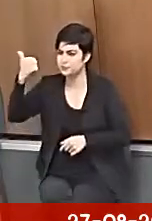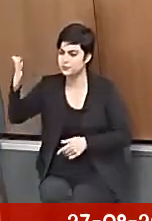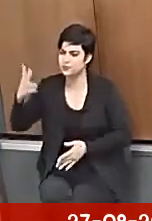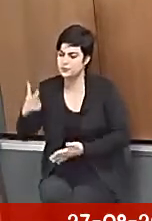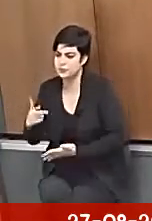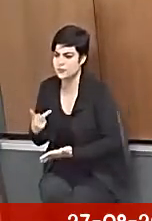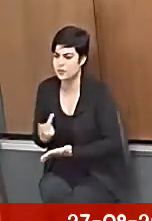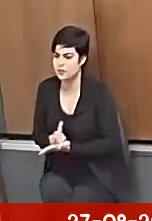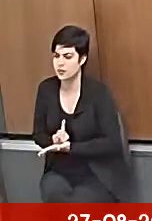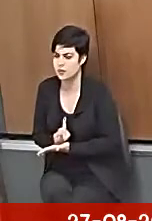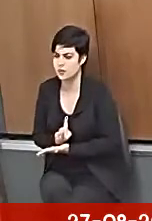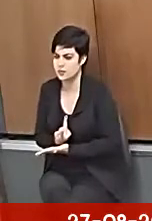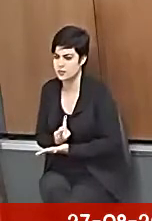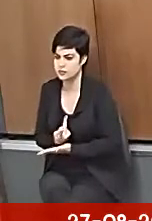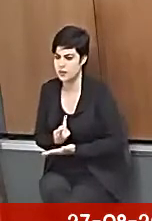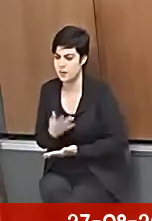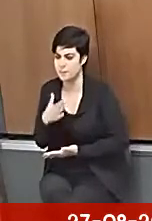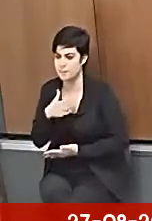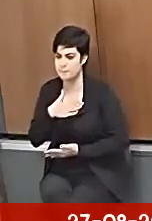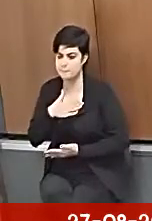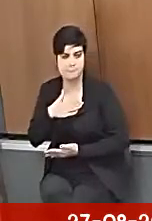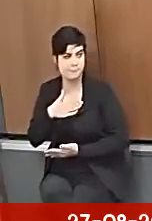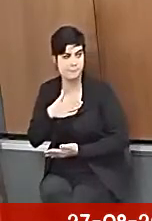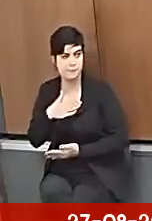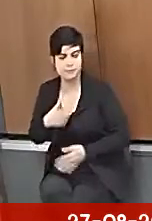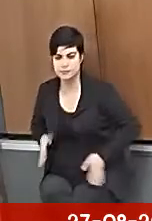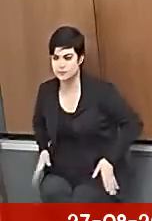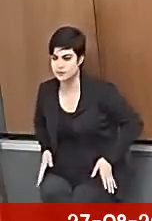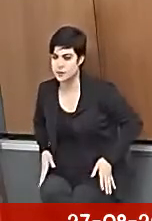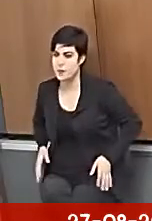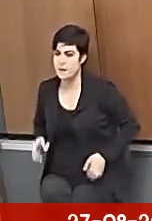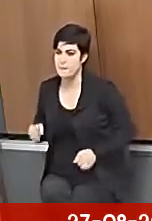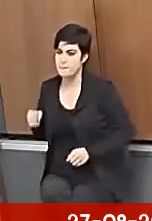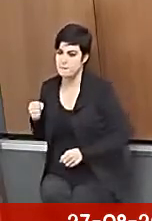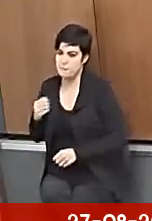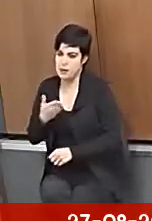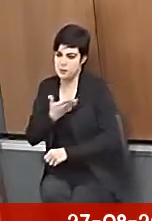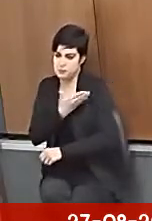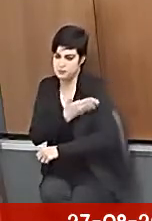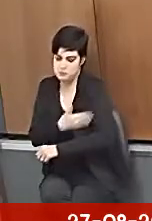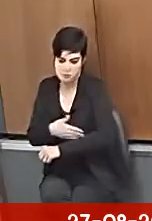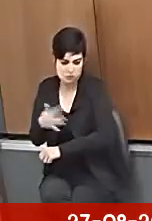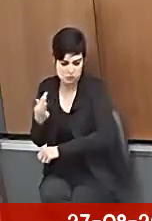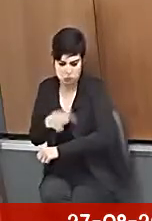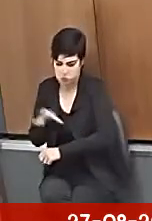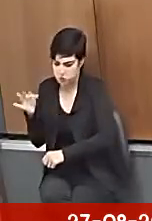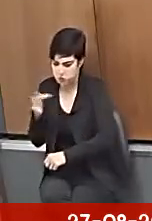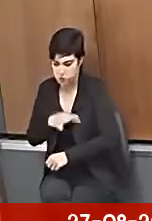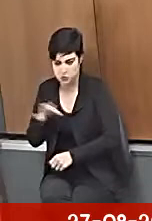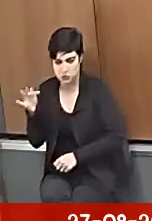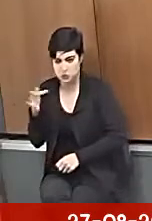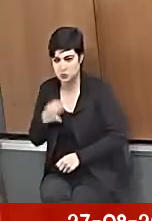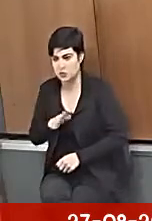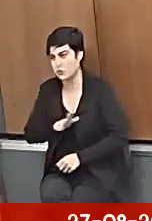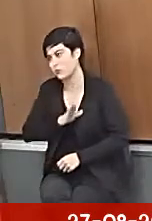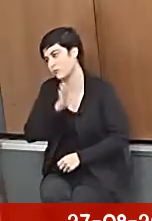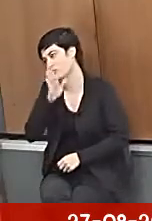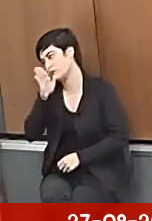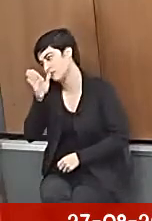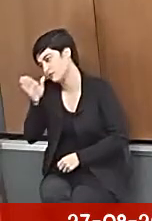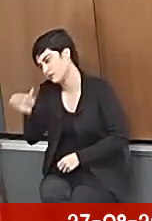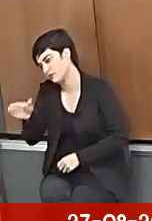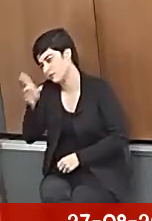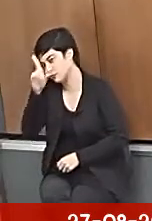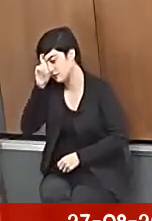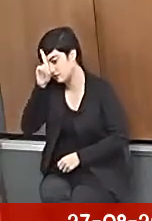com me a minha boca né no braço e sangrou absurdo eu lá no estereótipo e obter